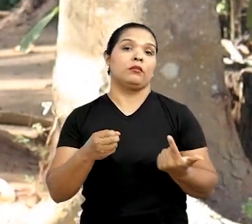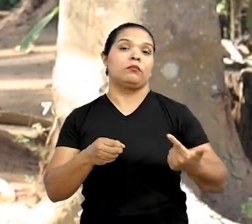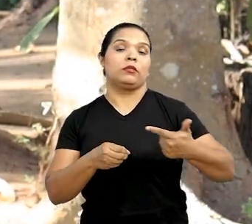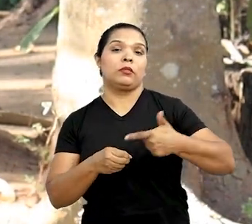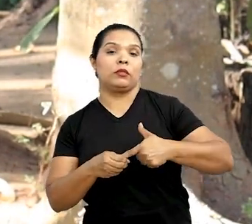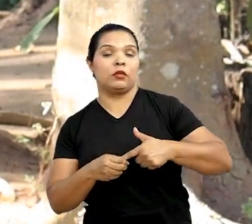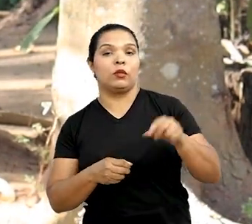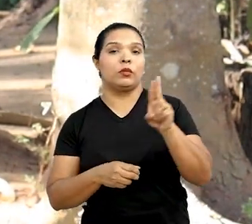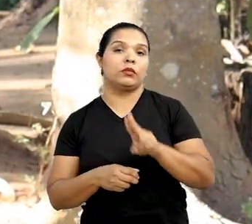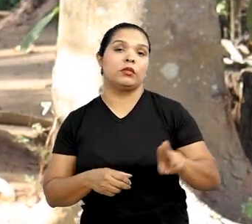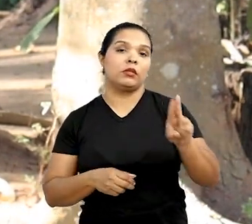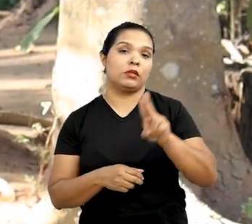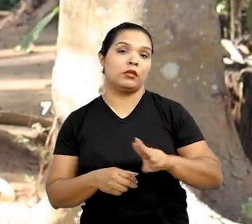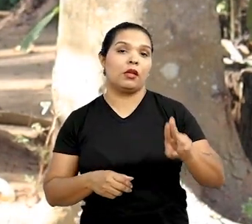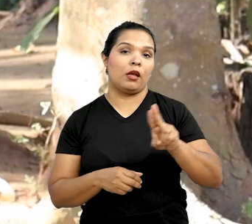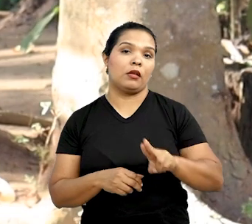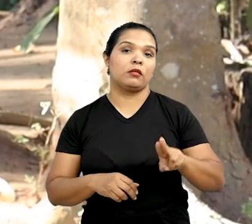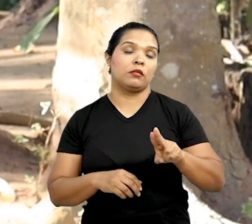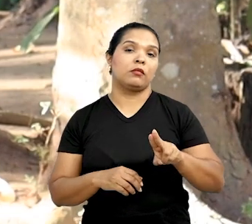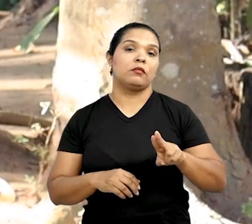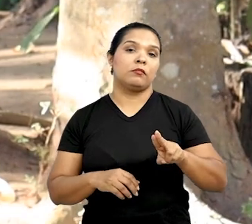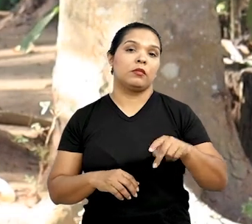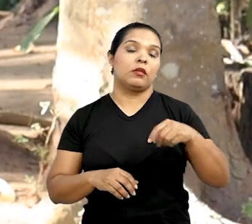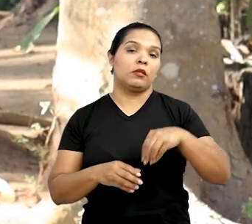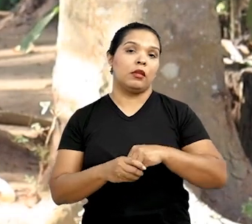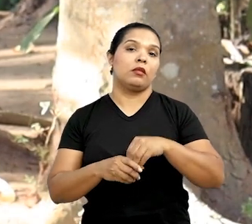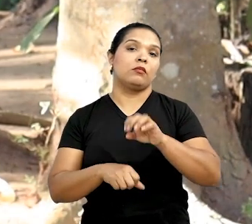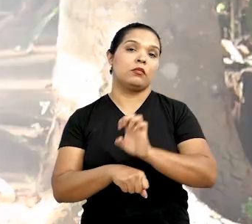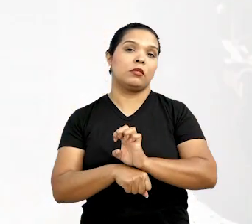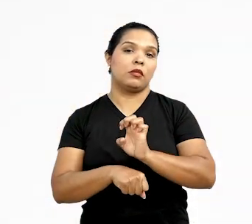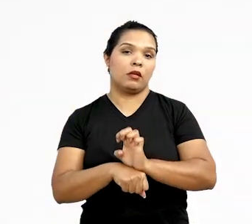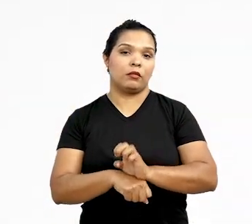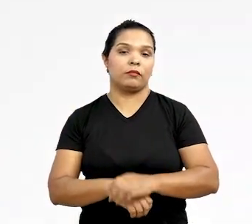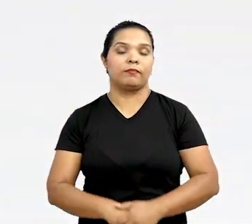dos combustíveis utilizados pelos veículos do Estado. Acompanhe.